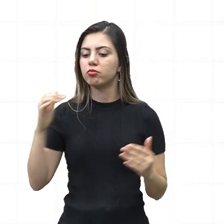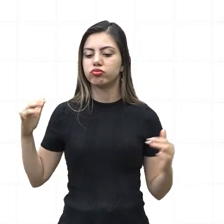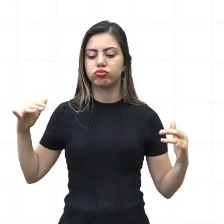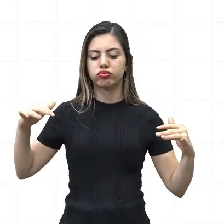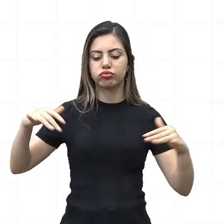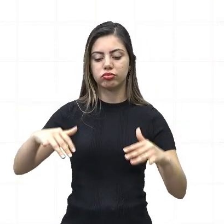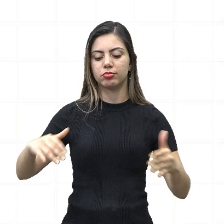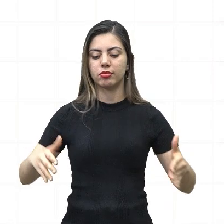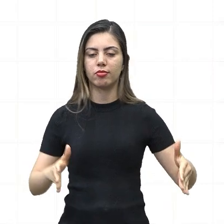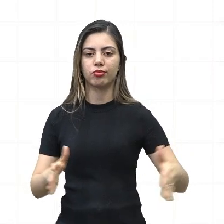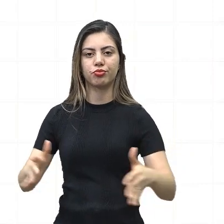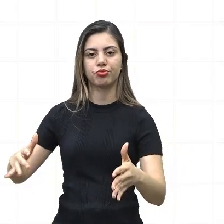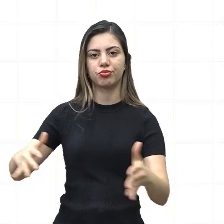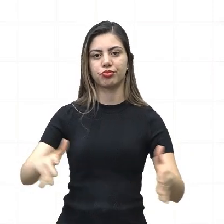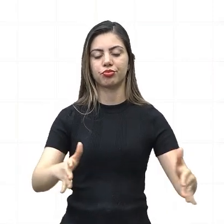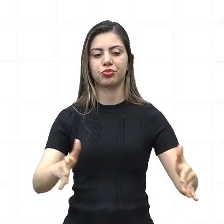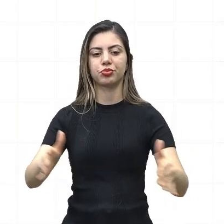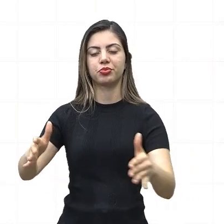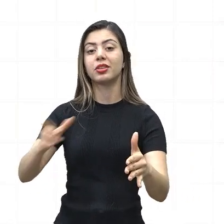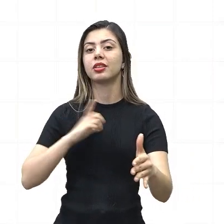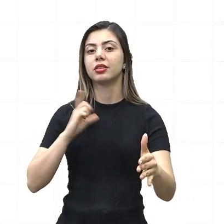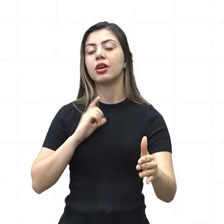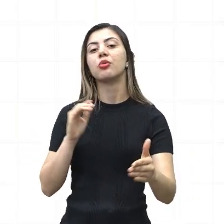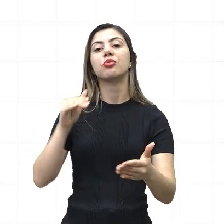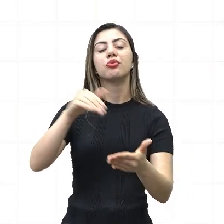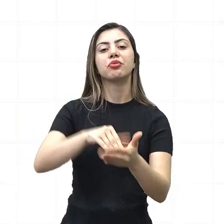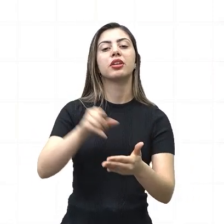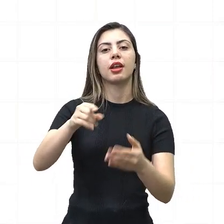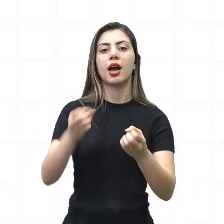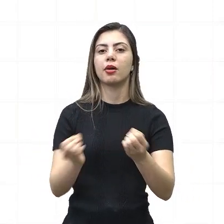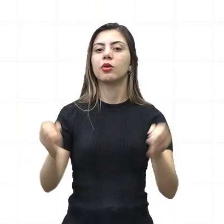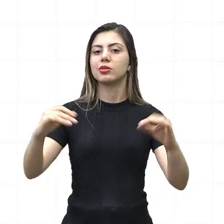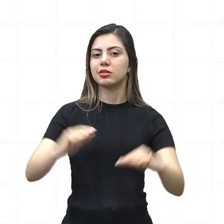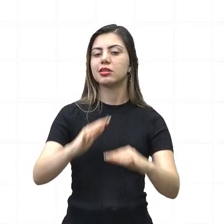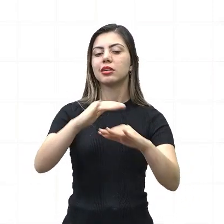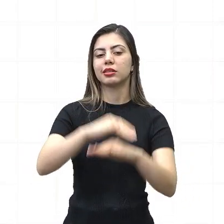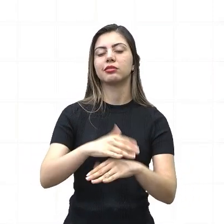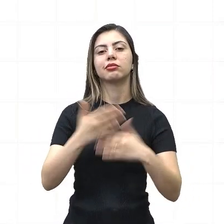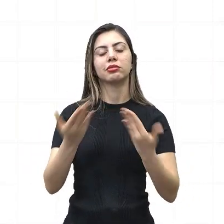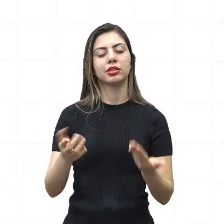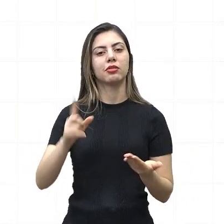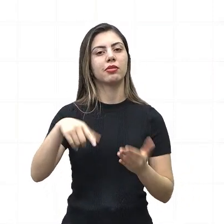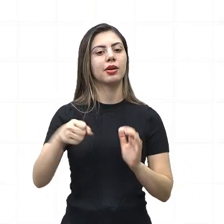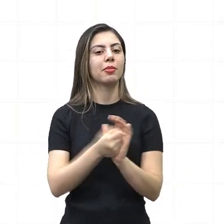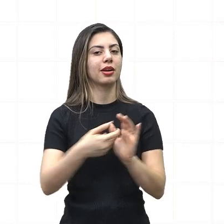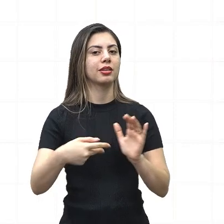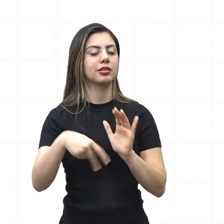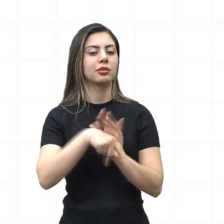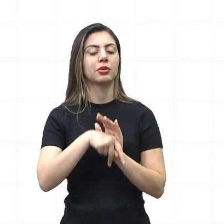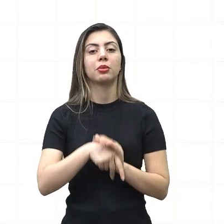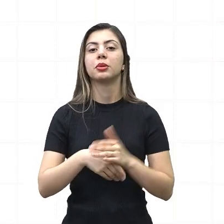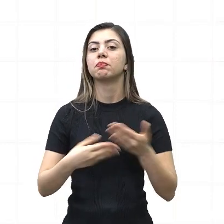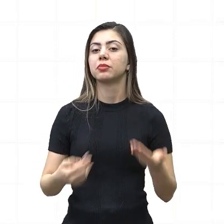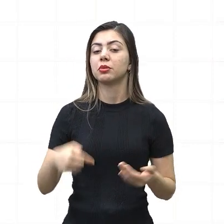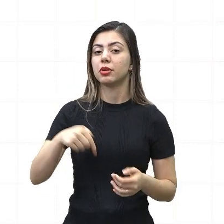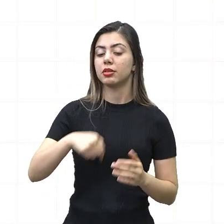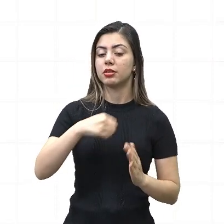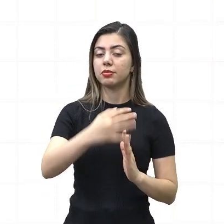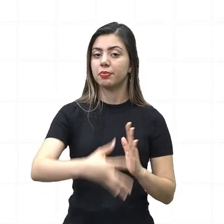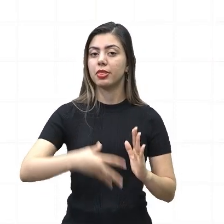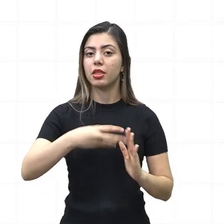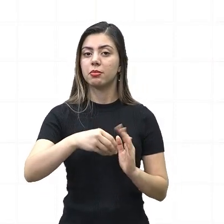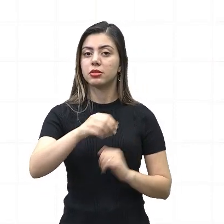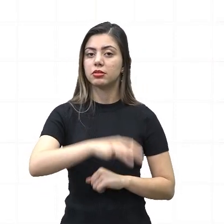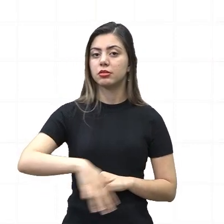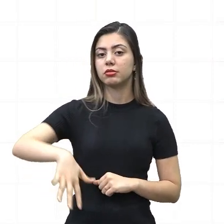desaguando em algum lugar, até terminar lá no oceano. Então a bacia hidrográfica tem essa característica. E aqui na Amazônia, na região